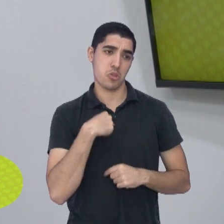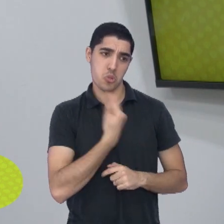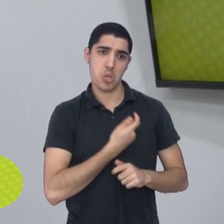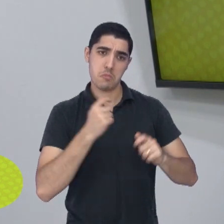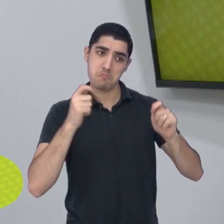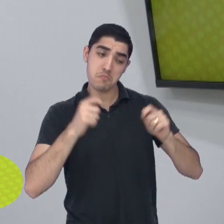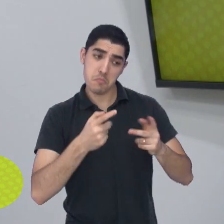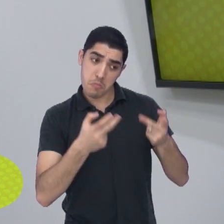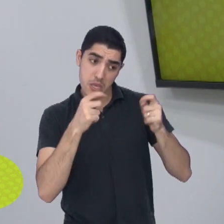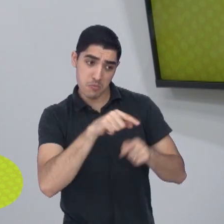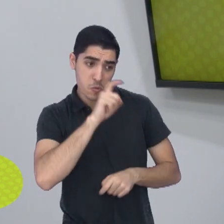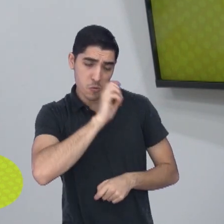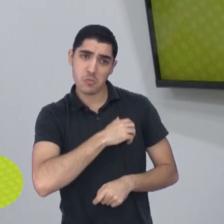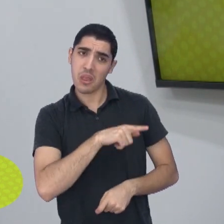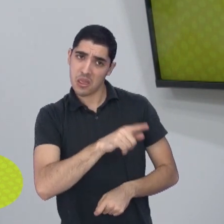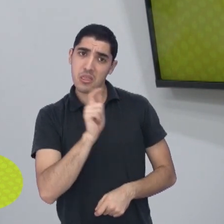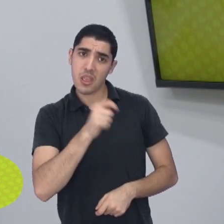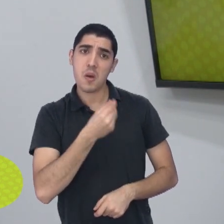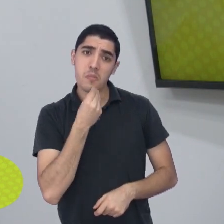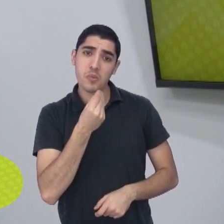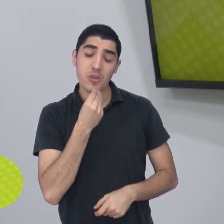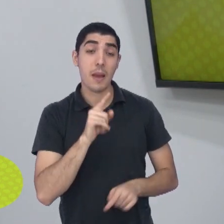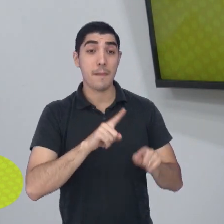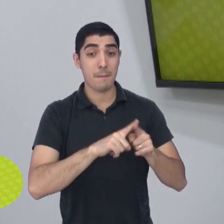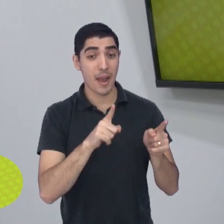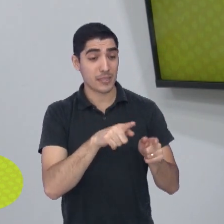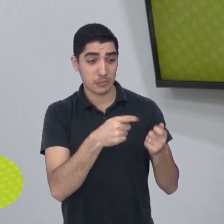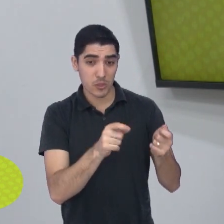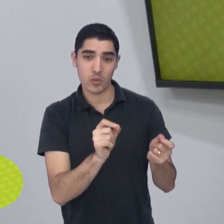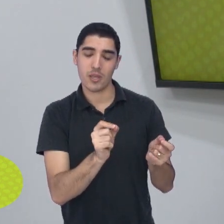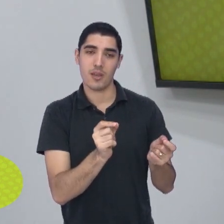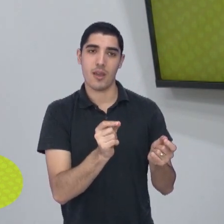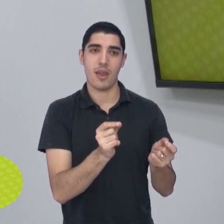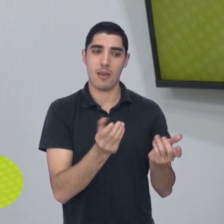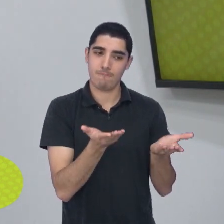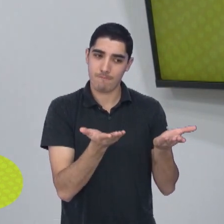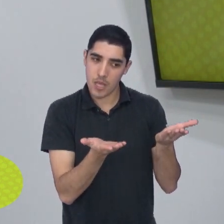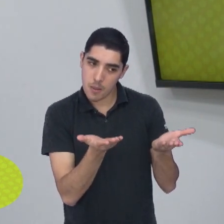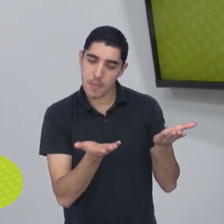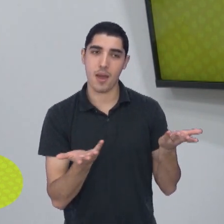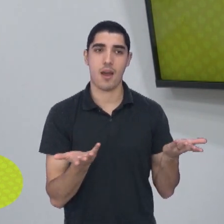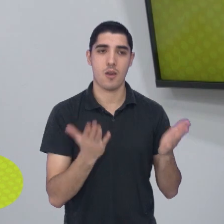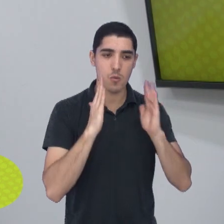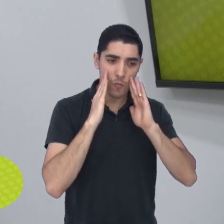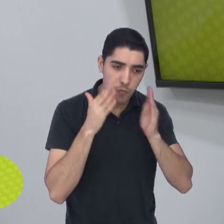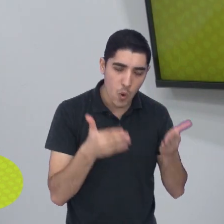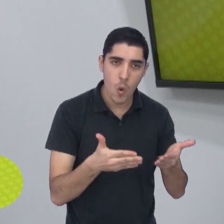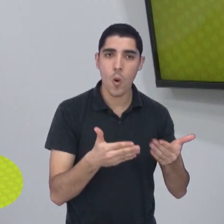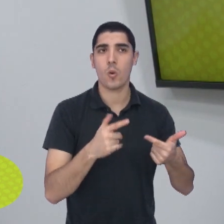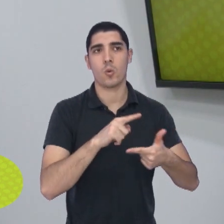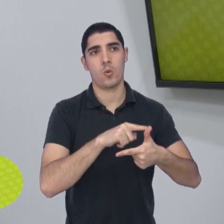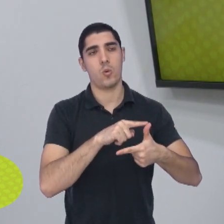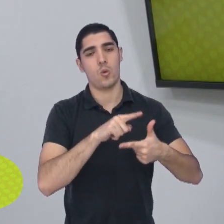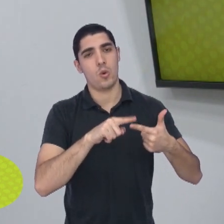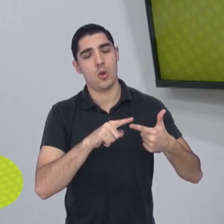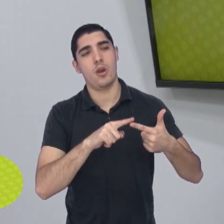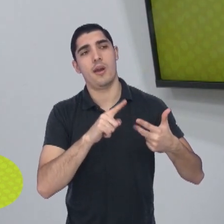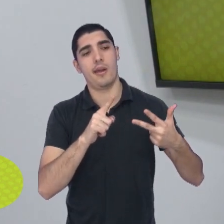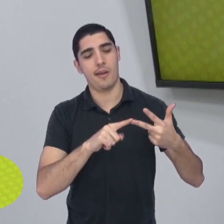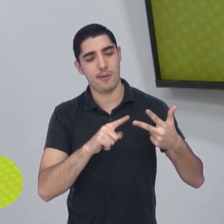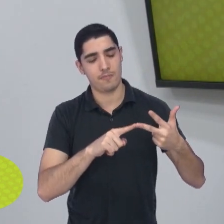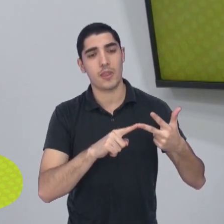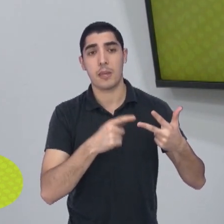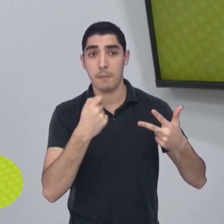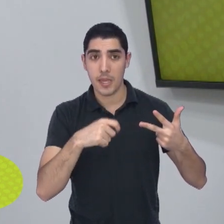isso possa ocorrer. Agora tem que ser um time equilibrado, tem que ser um time com foco, tem que ser um time que funcione